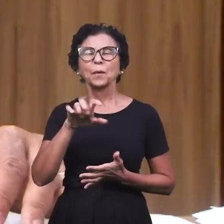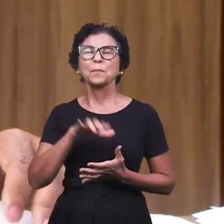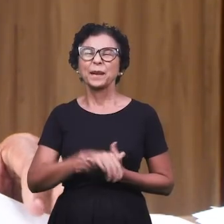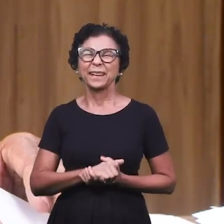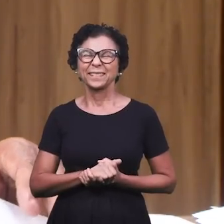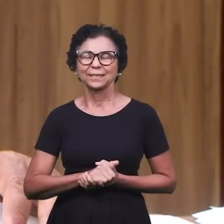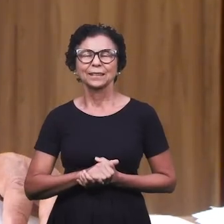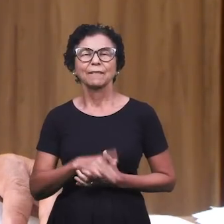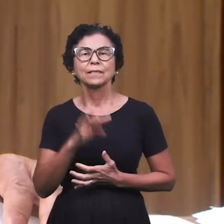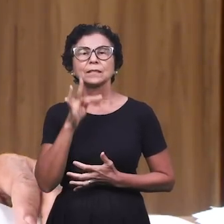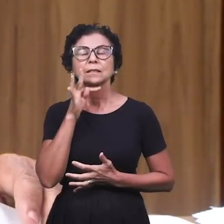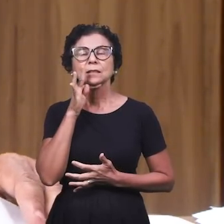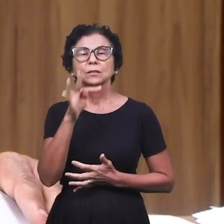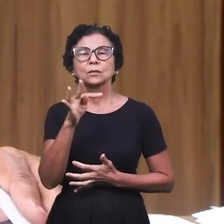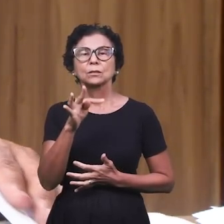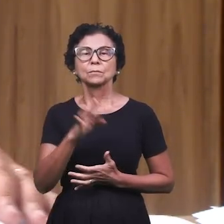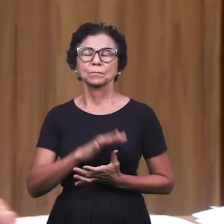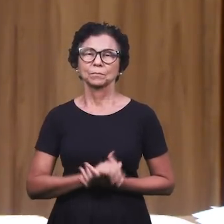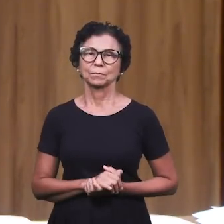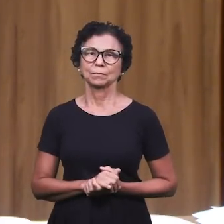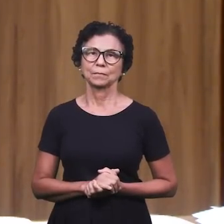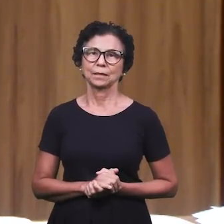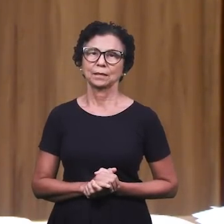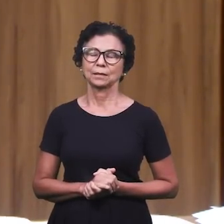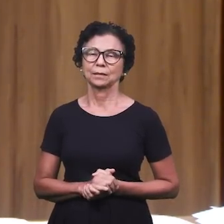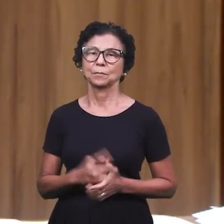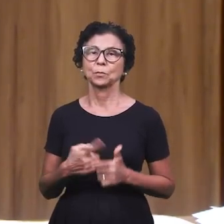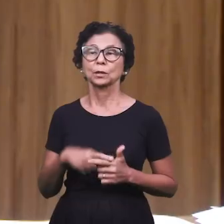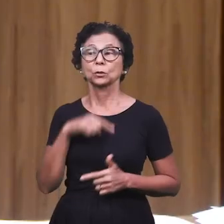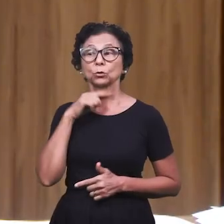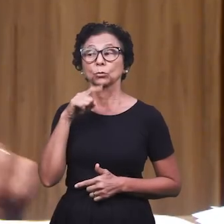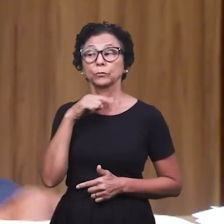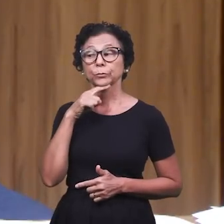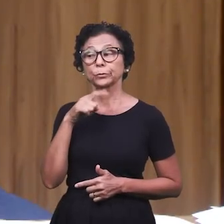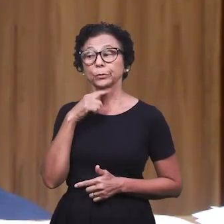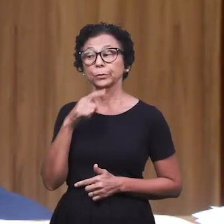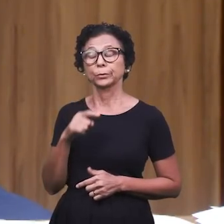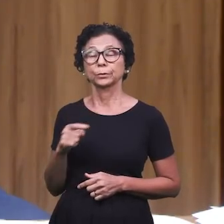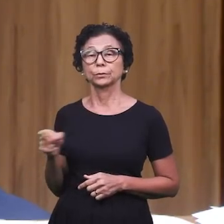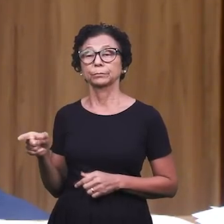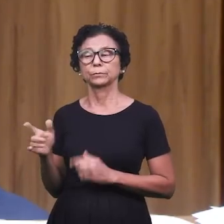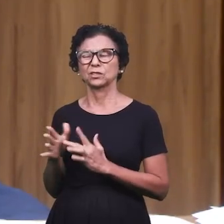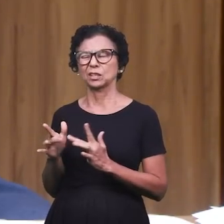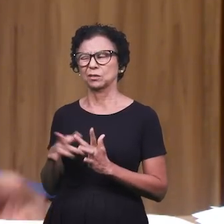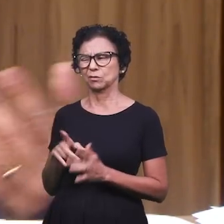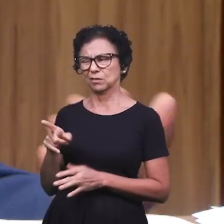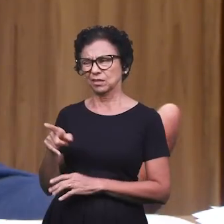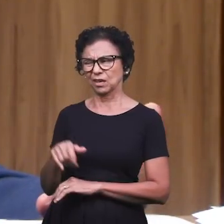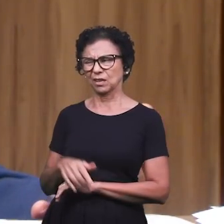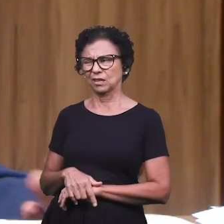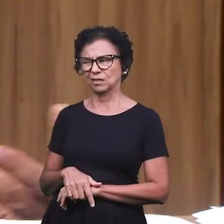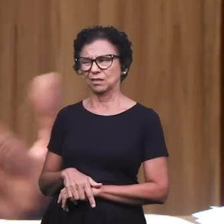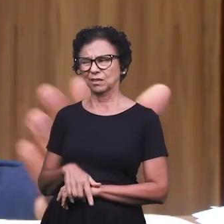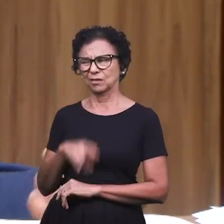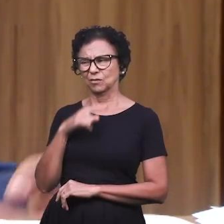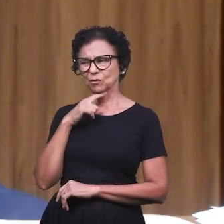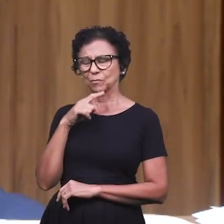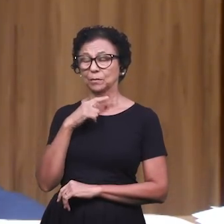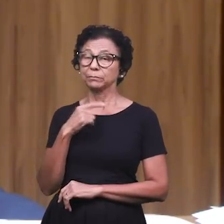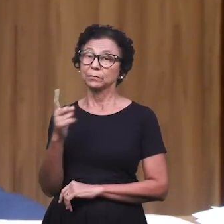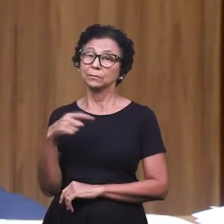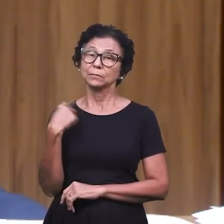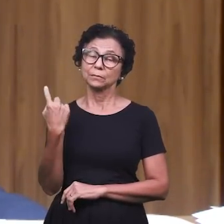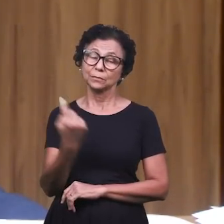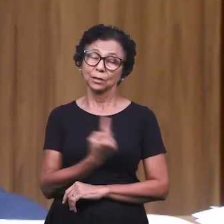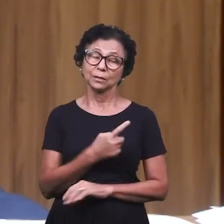aquele que duvidou mesmo, né? Não adianta. Tomé são muitos de nós, né, que duvidando de muitas coisas,